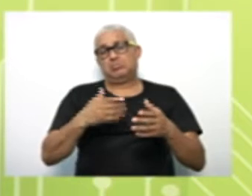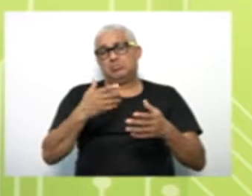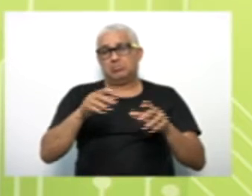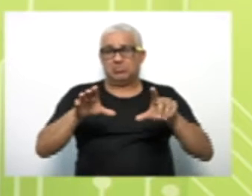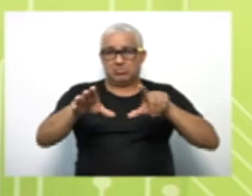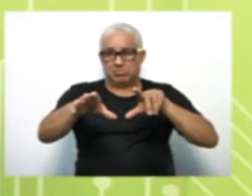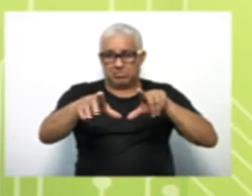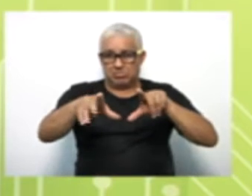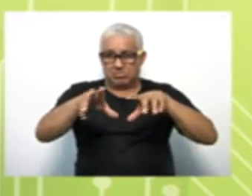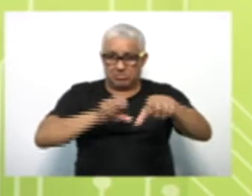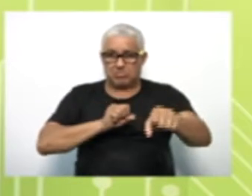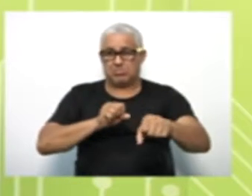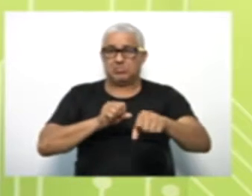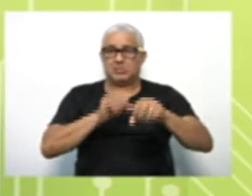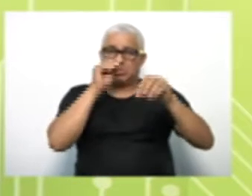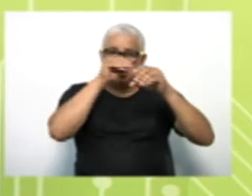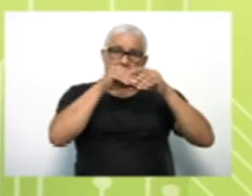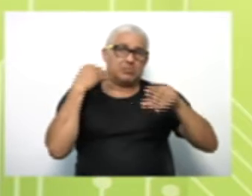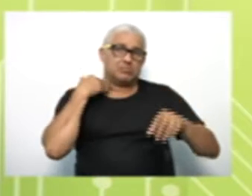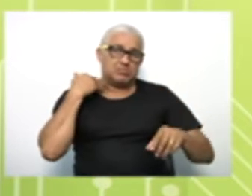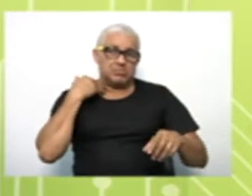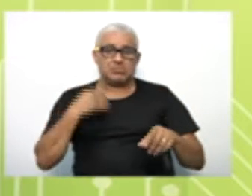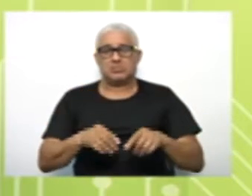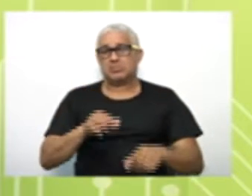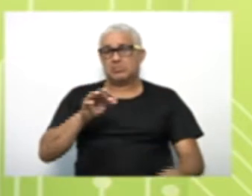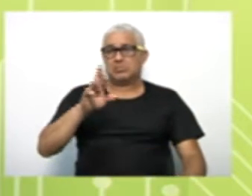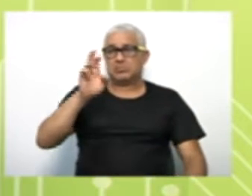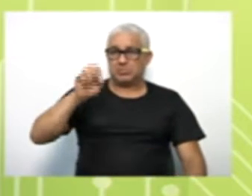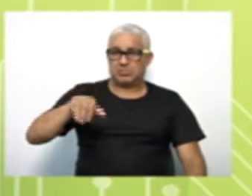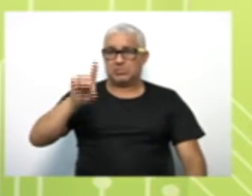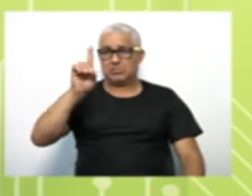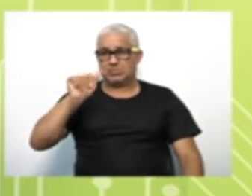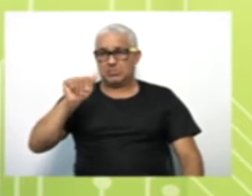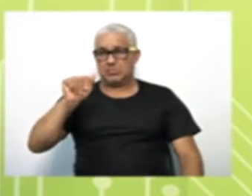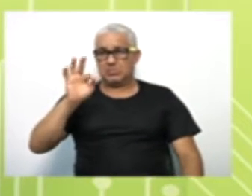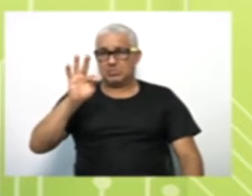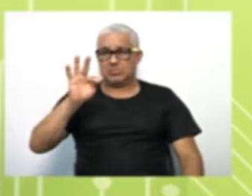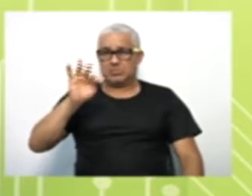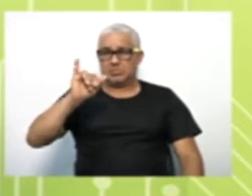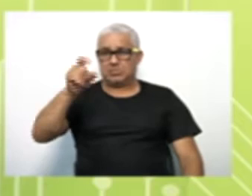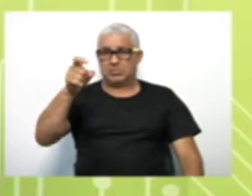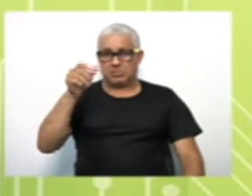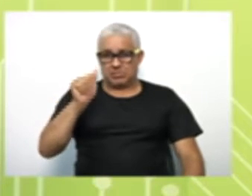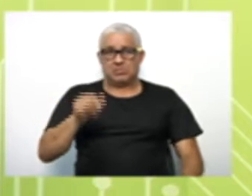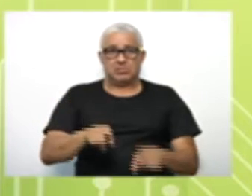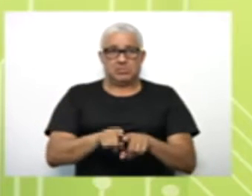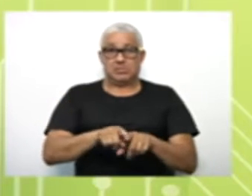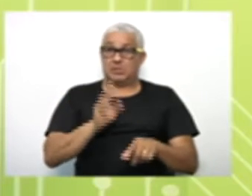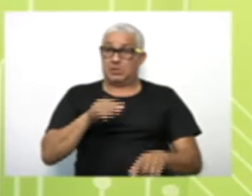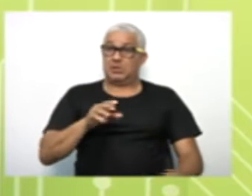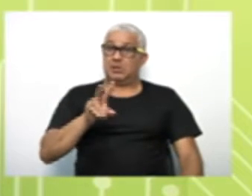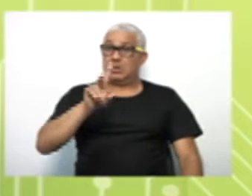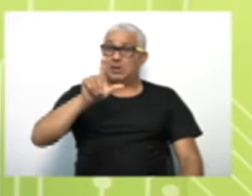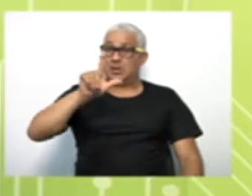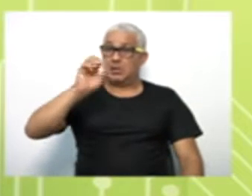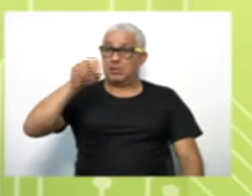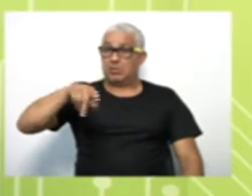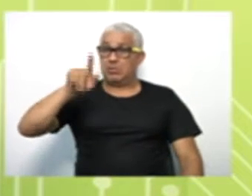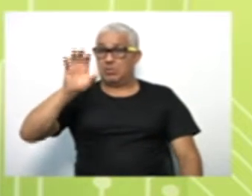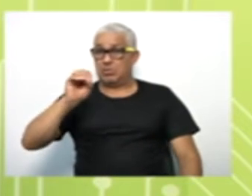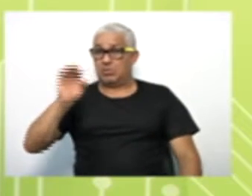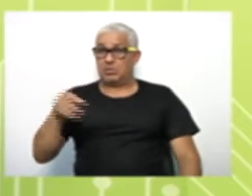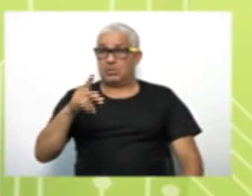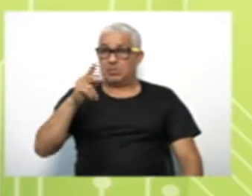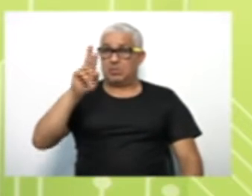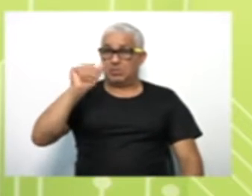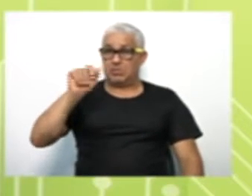os investimentos de renda fixa, ou os planos de previdência, ou a poupança, é a longo prazo, né? Ou o